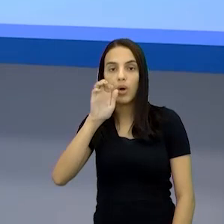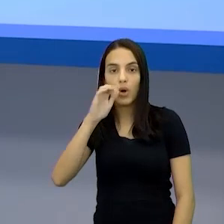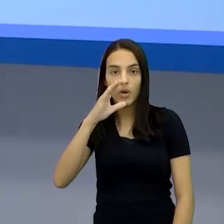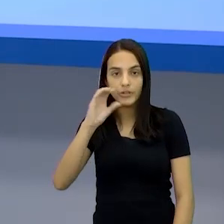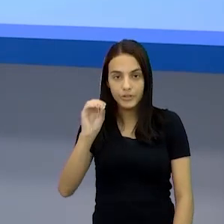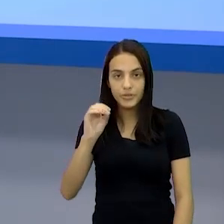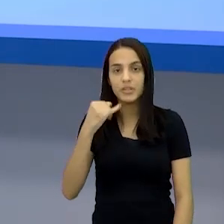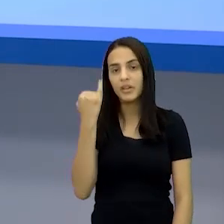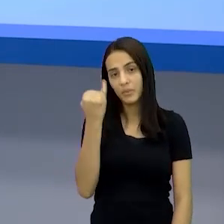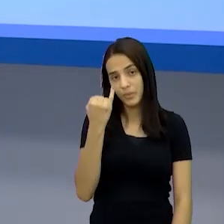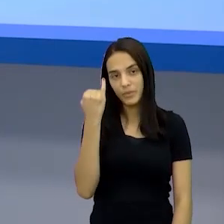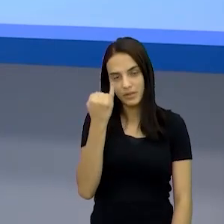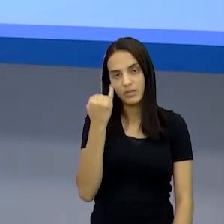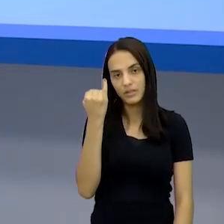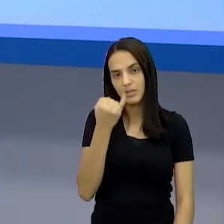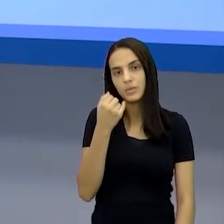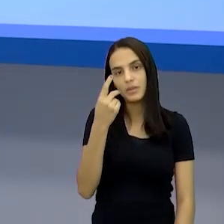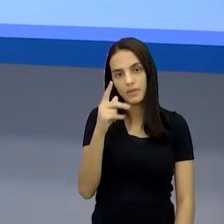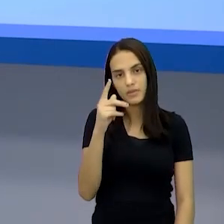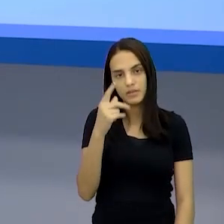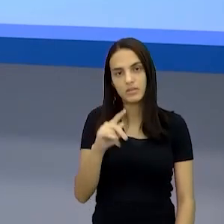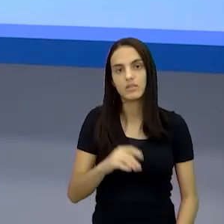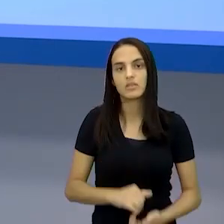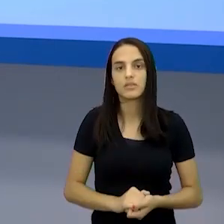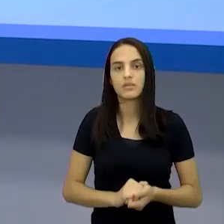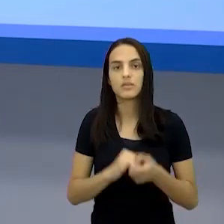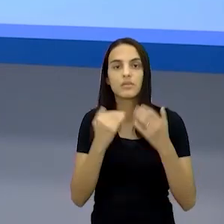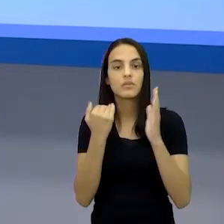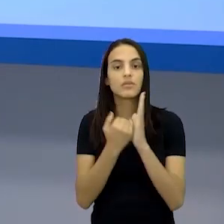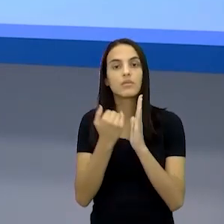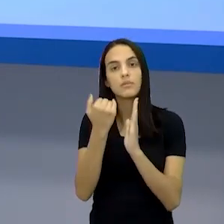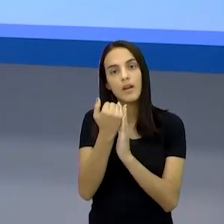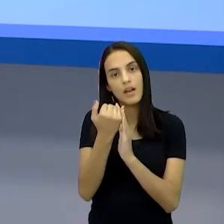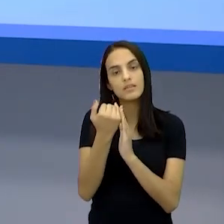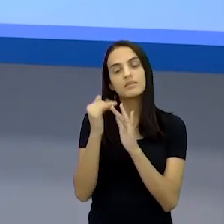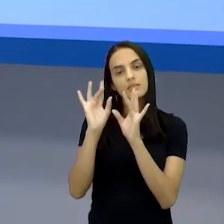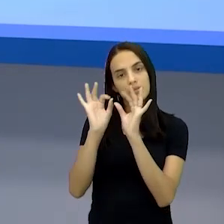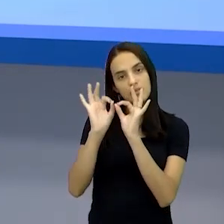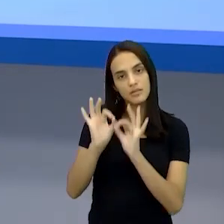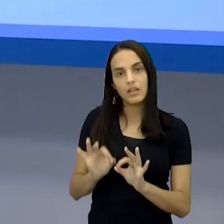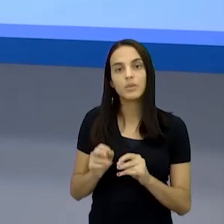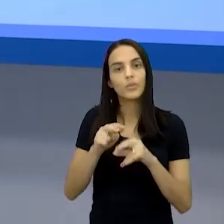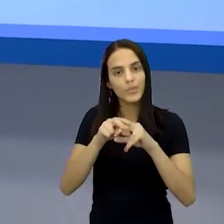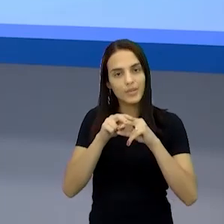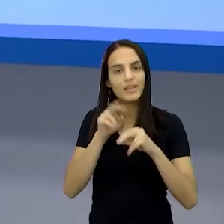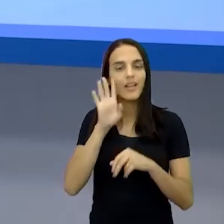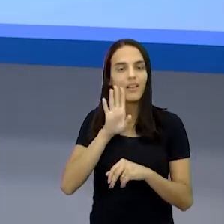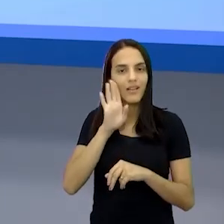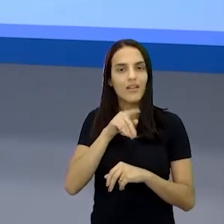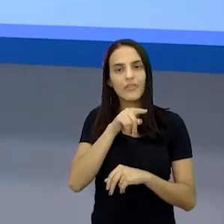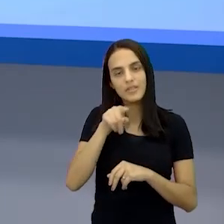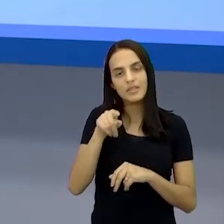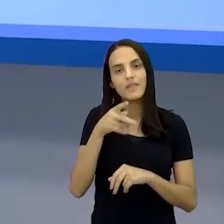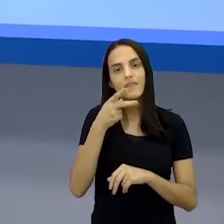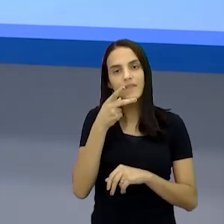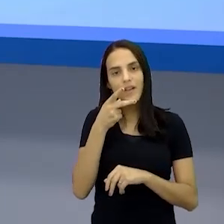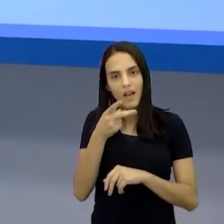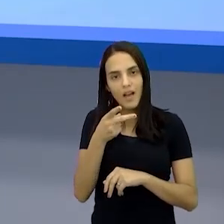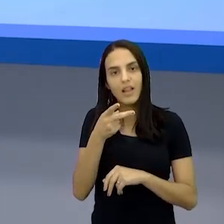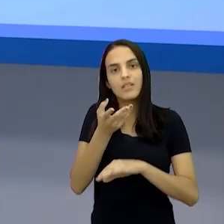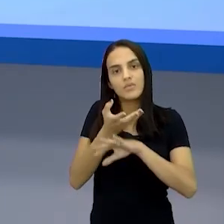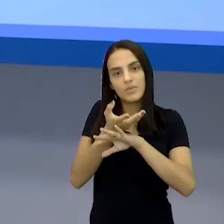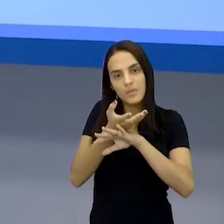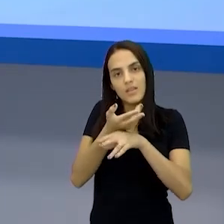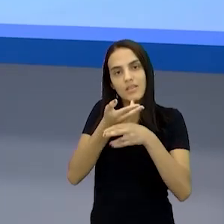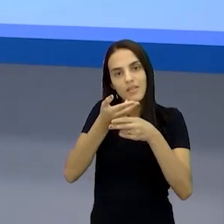aí retratar para vocês, né, com mais, né, afinidade aí. Por isso que é legal, né, quando você fala aí dos